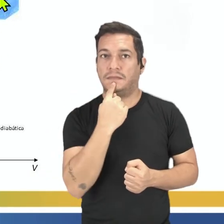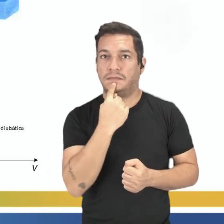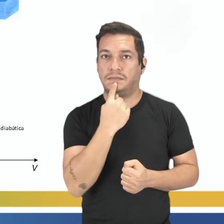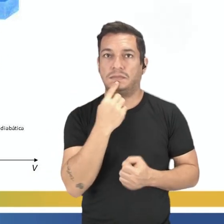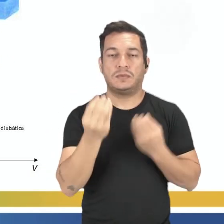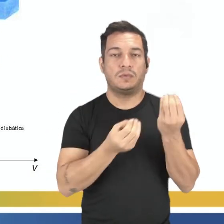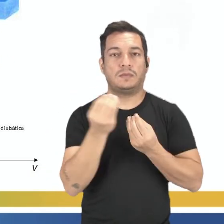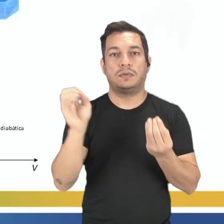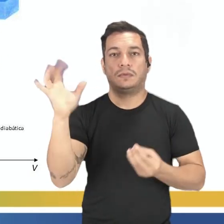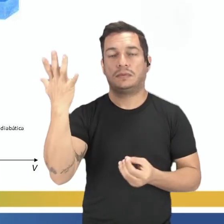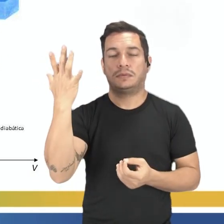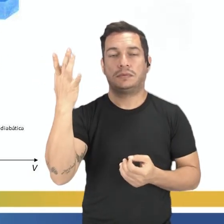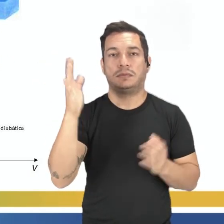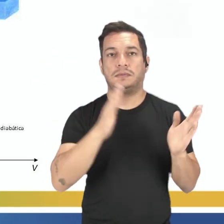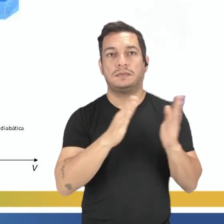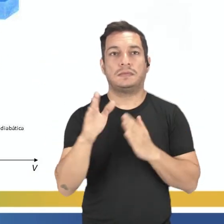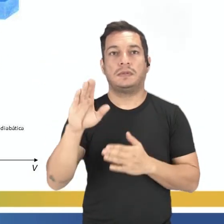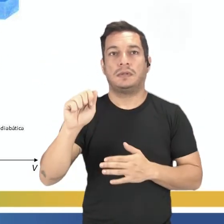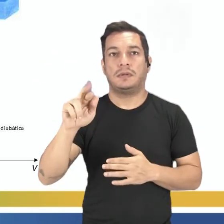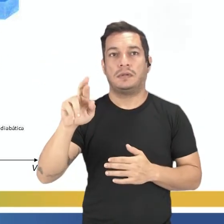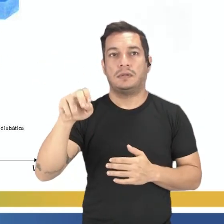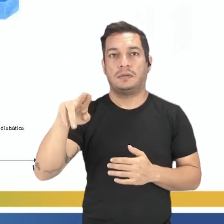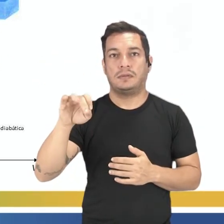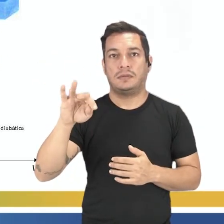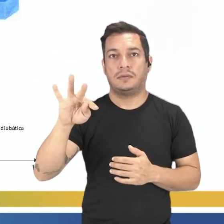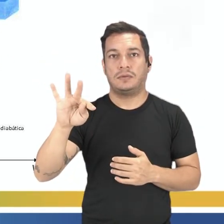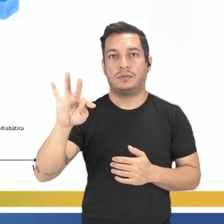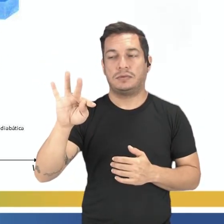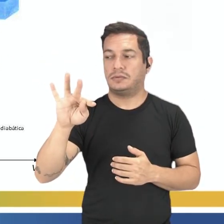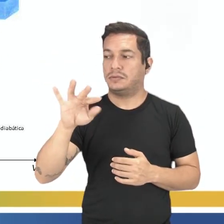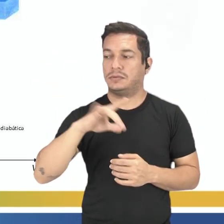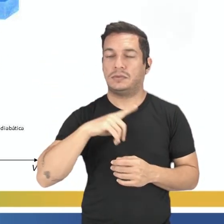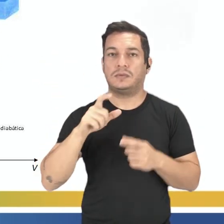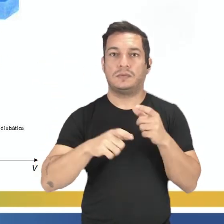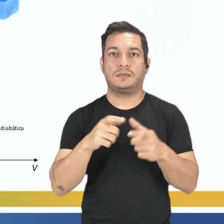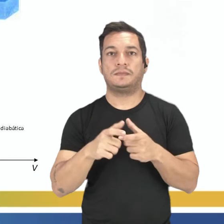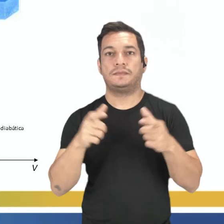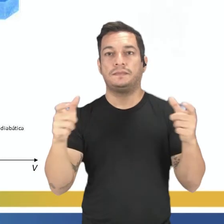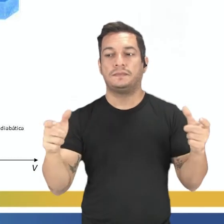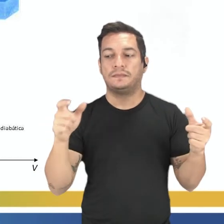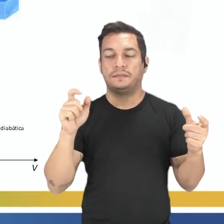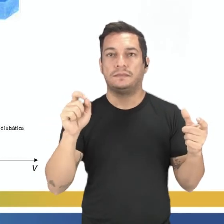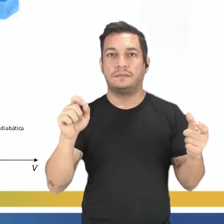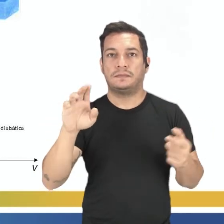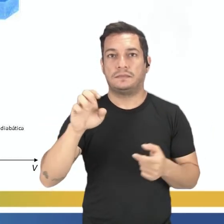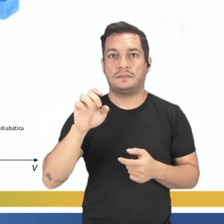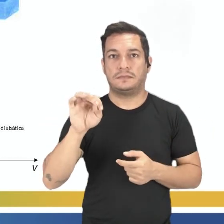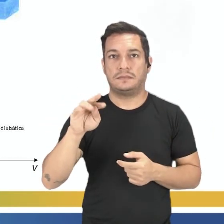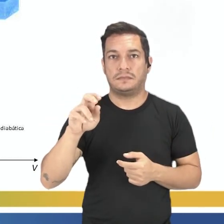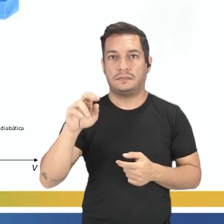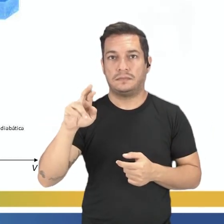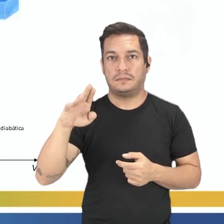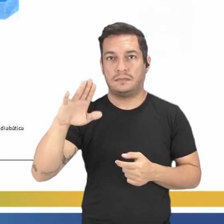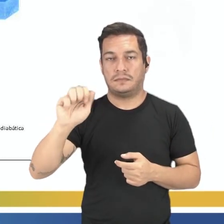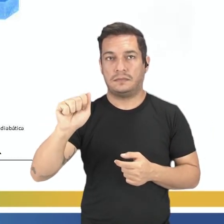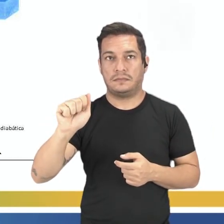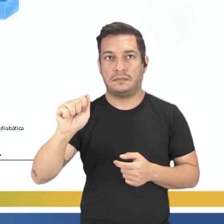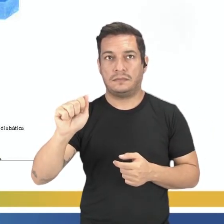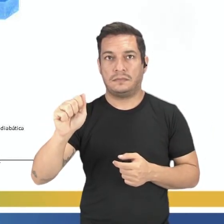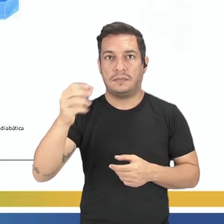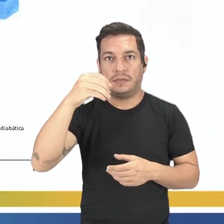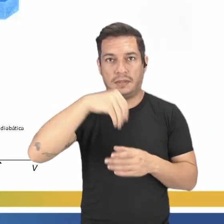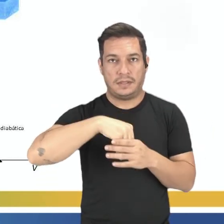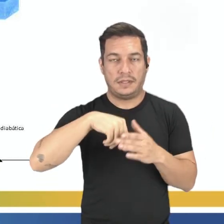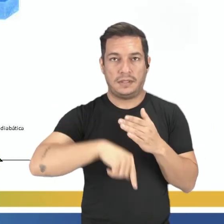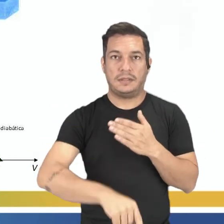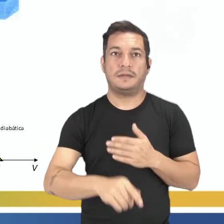Como é que funciona então o ciclo de Carnot? Ele funciona com uma expansão isotérmica, depois